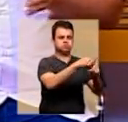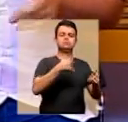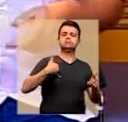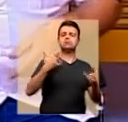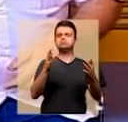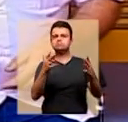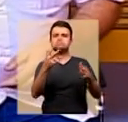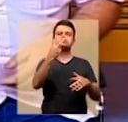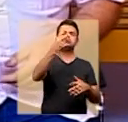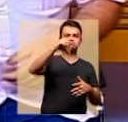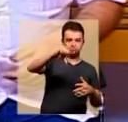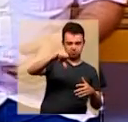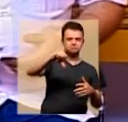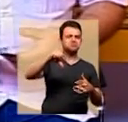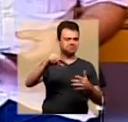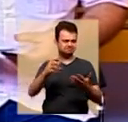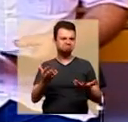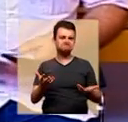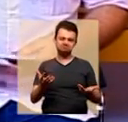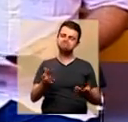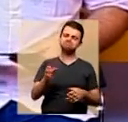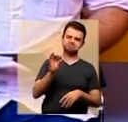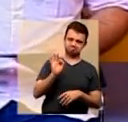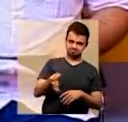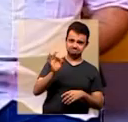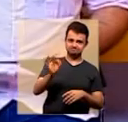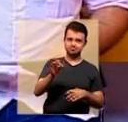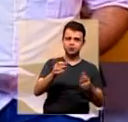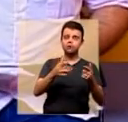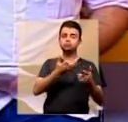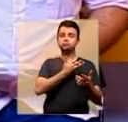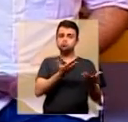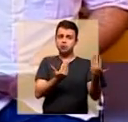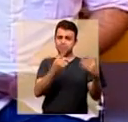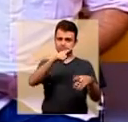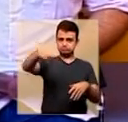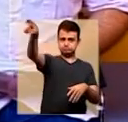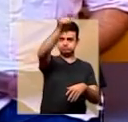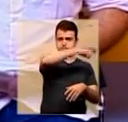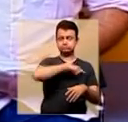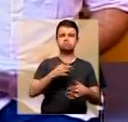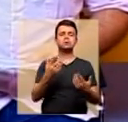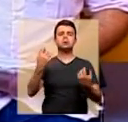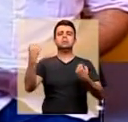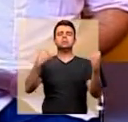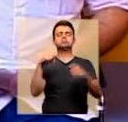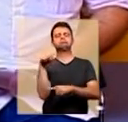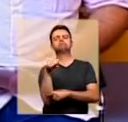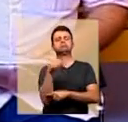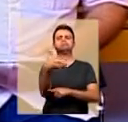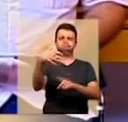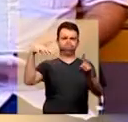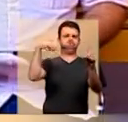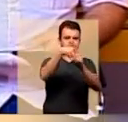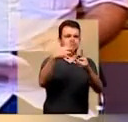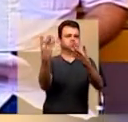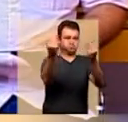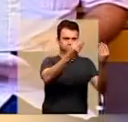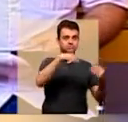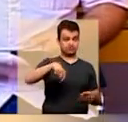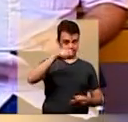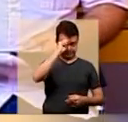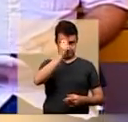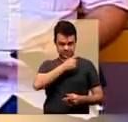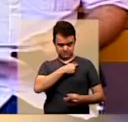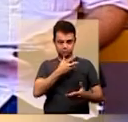eles têm até 29 anos. É isso mesmo, Matheus. A população jovem aí sempre muito vulnerável a essa questão dos acidentes.